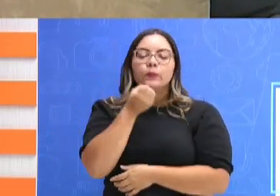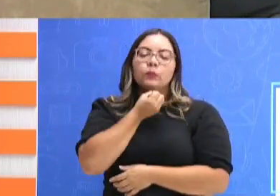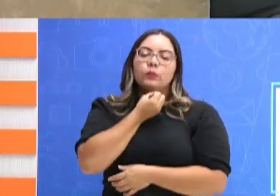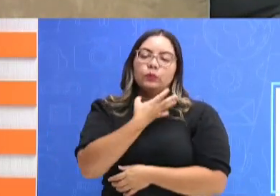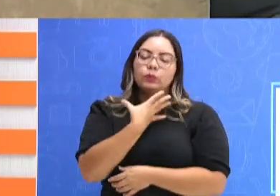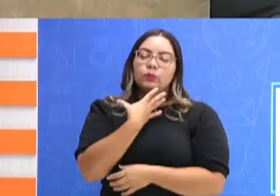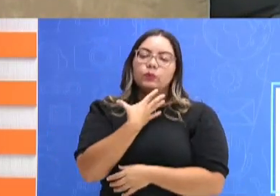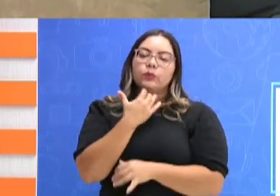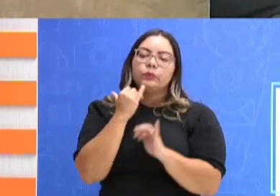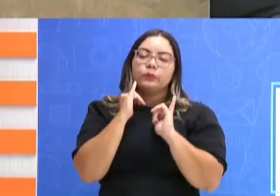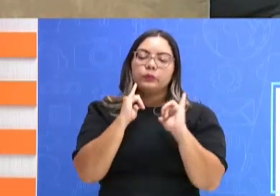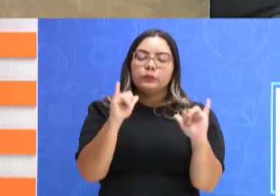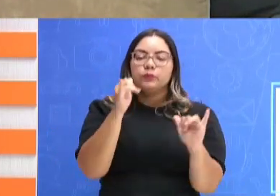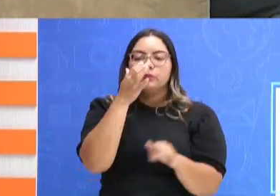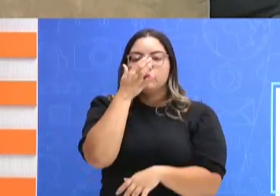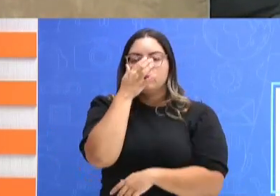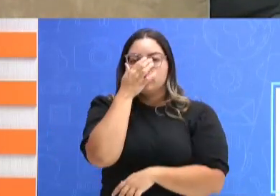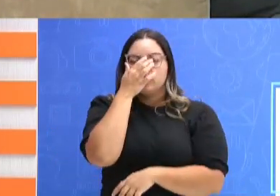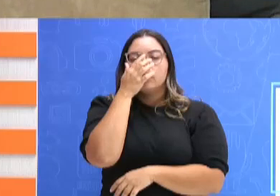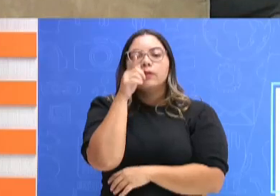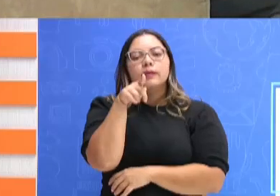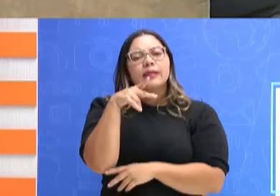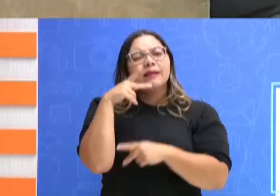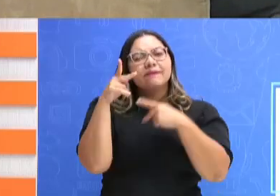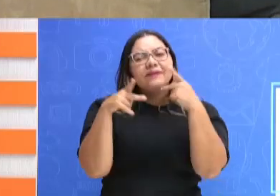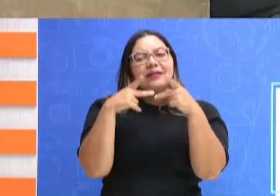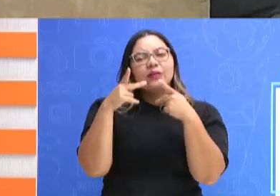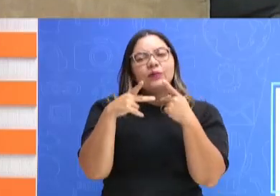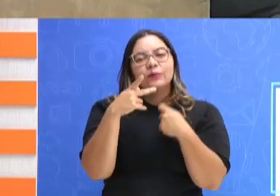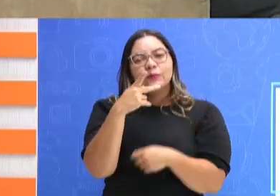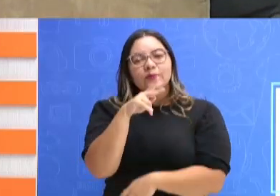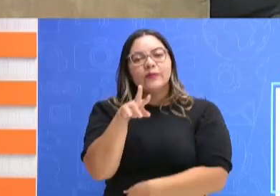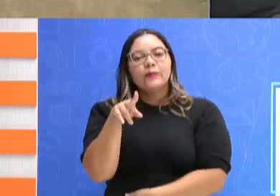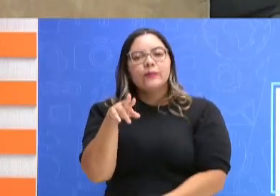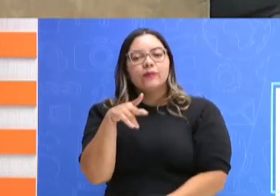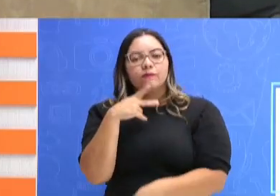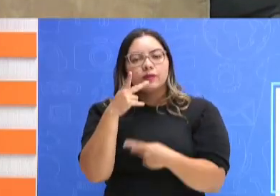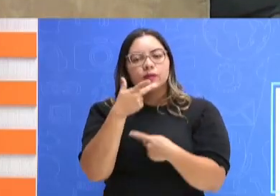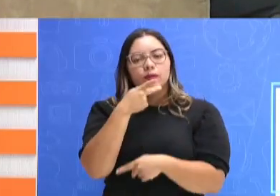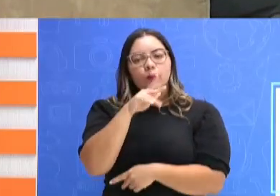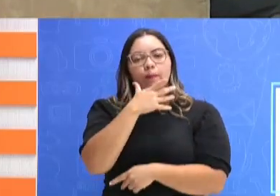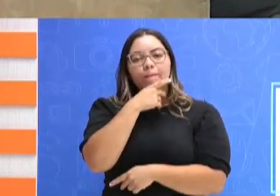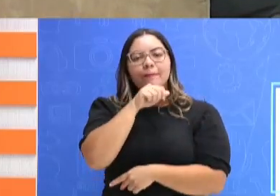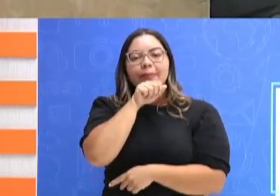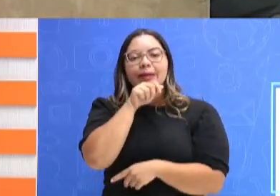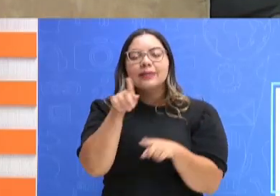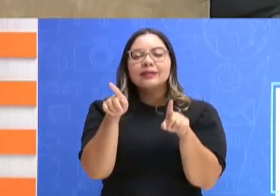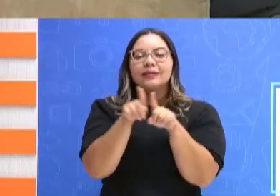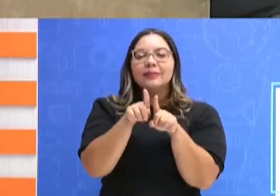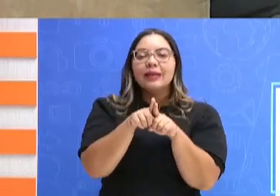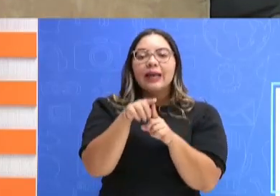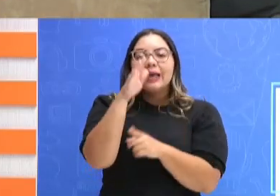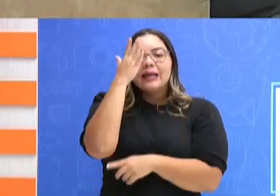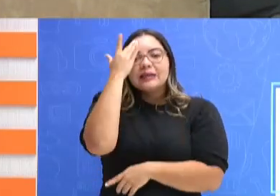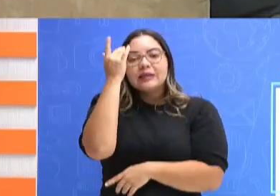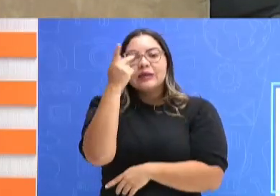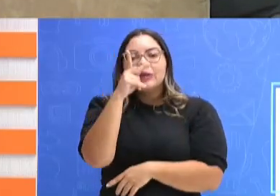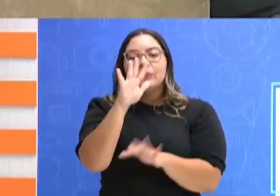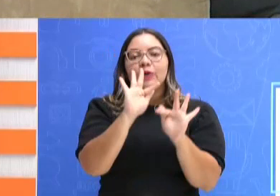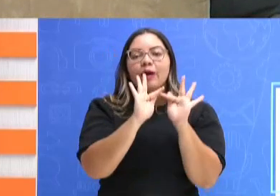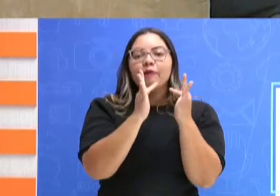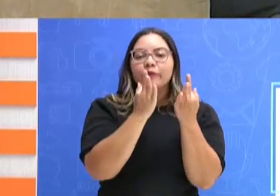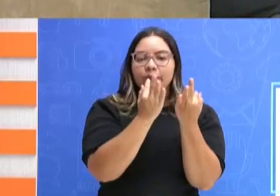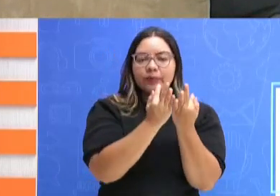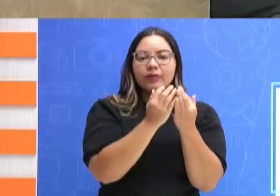daí, viu? Prefeito, o senhor falou aqui do seu irmão, a gente já falou do seu pai também, e eu sei que sua família está fazendo uma